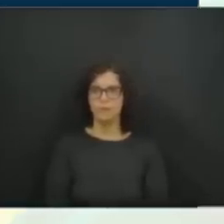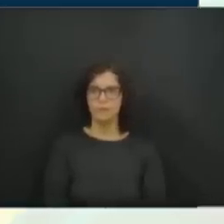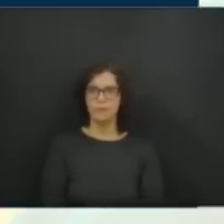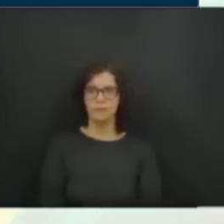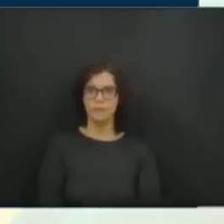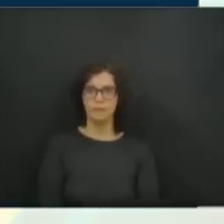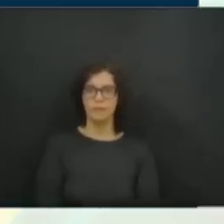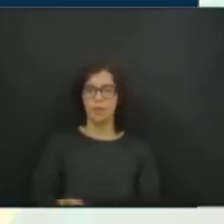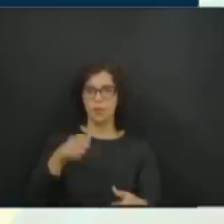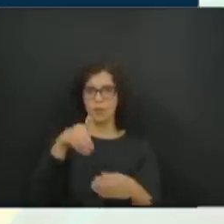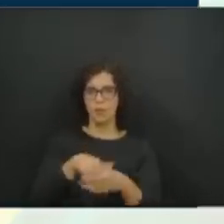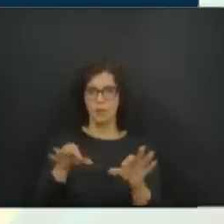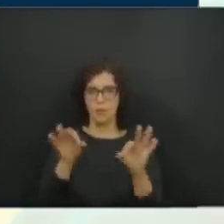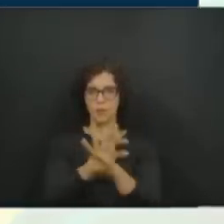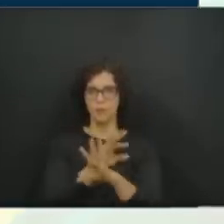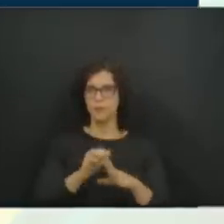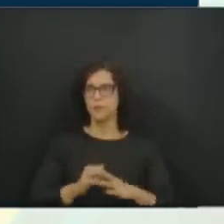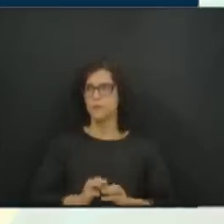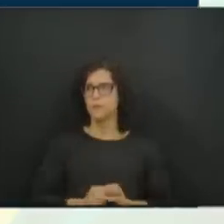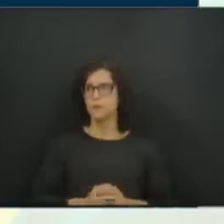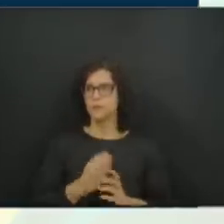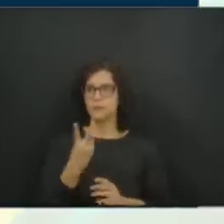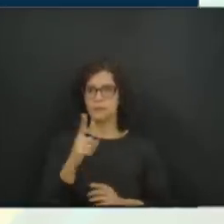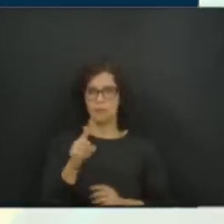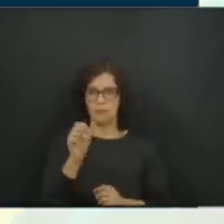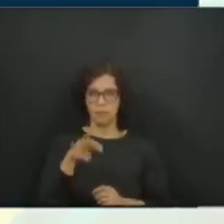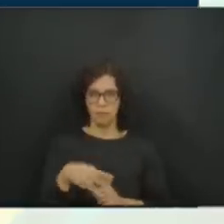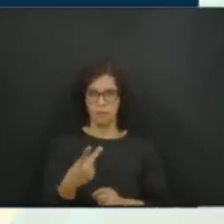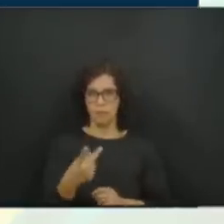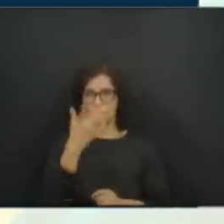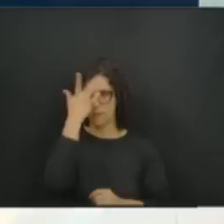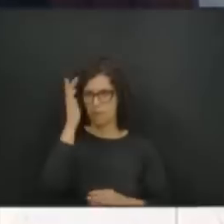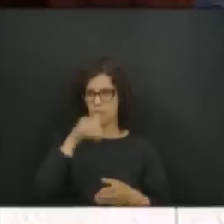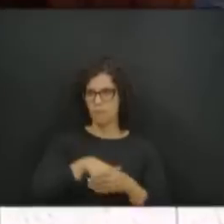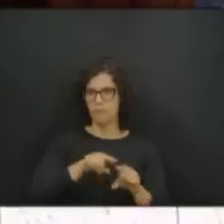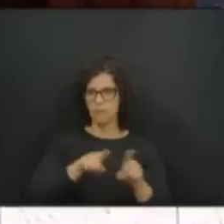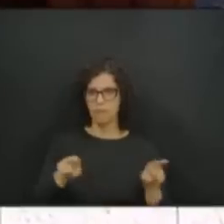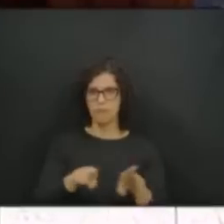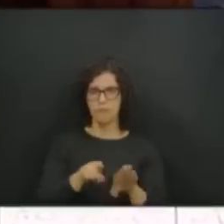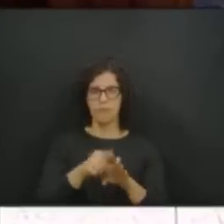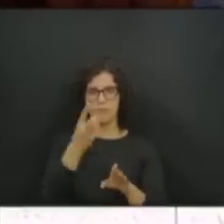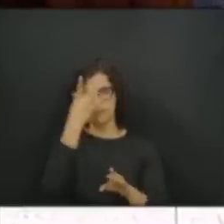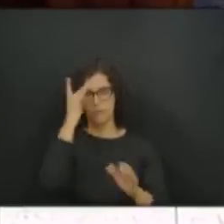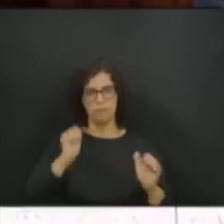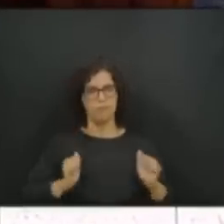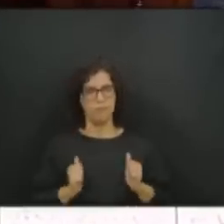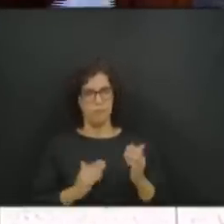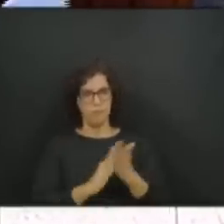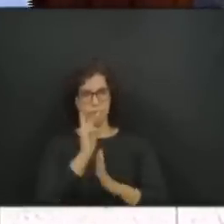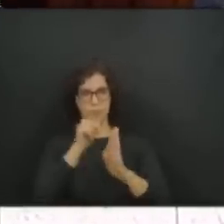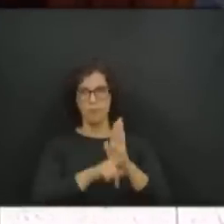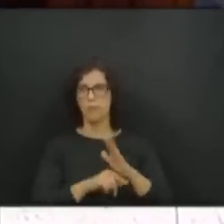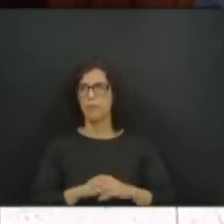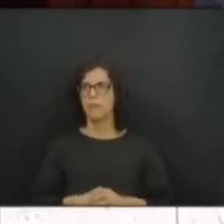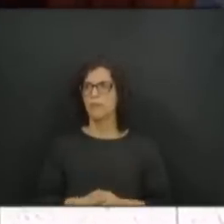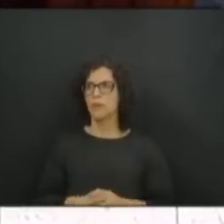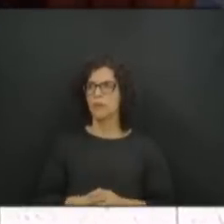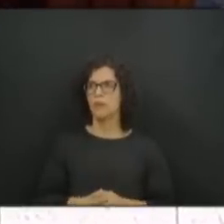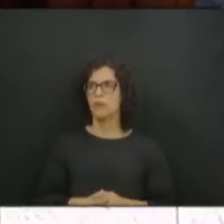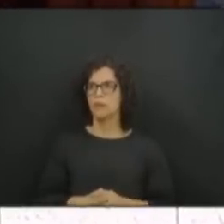a votação encerrada 31 sim dois não três abstenções Está aprovado o projeto